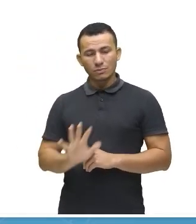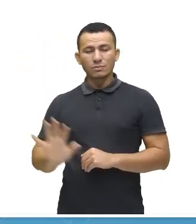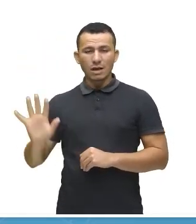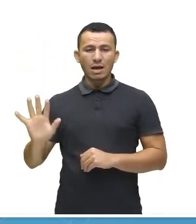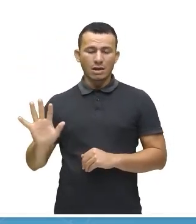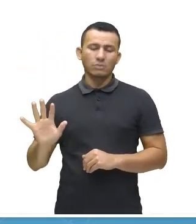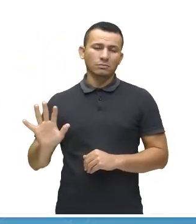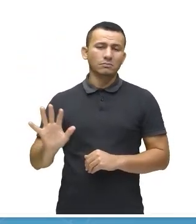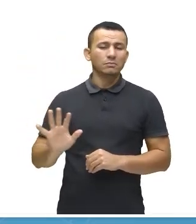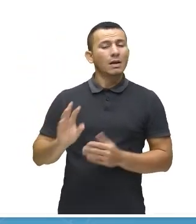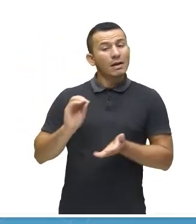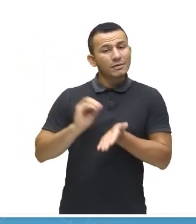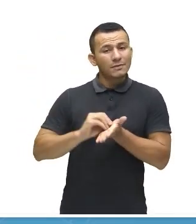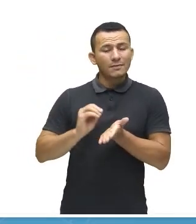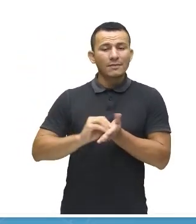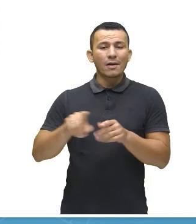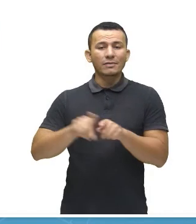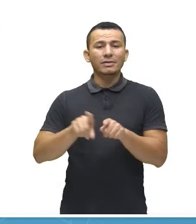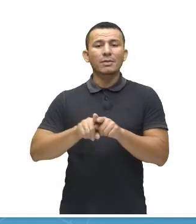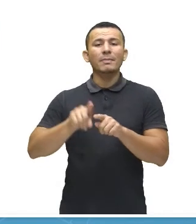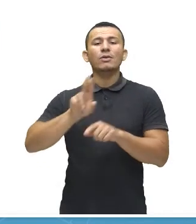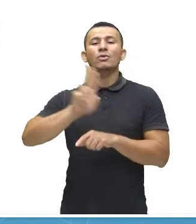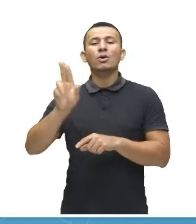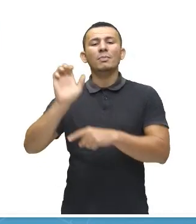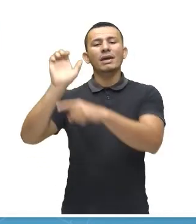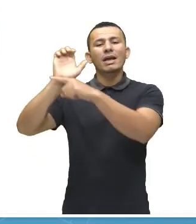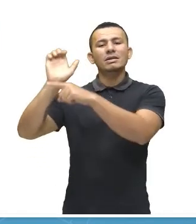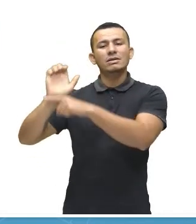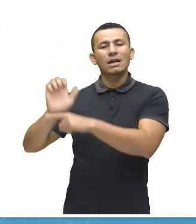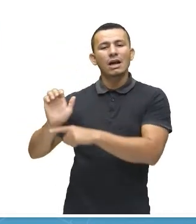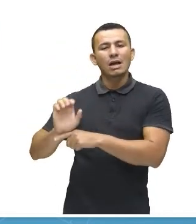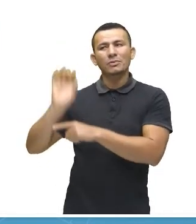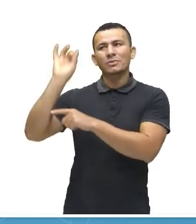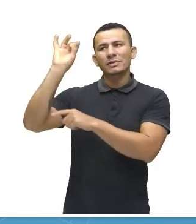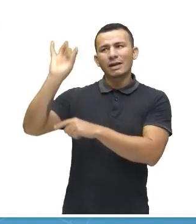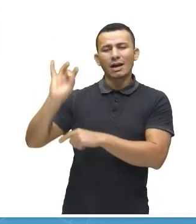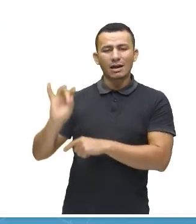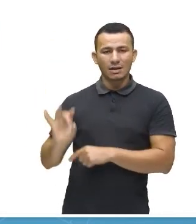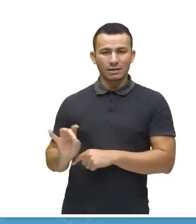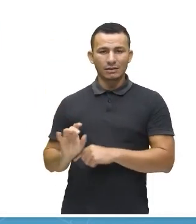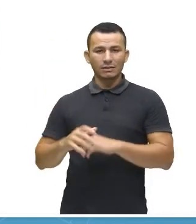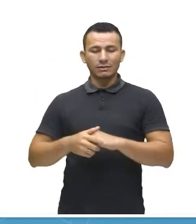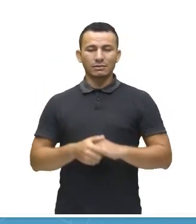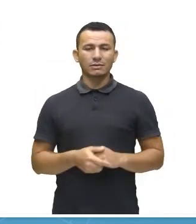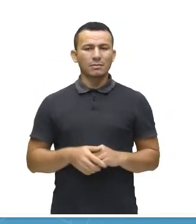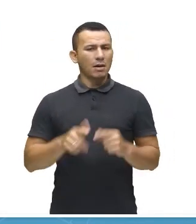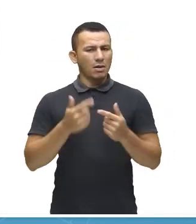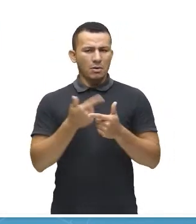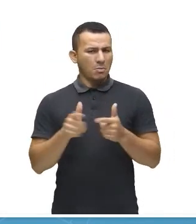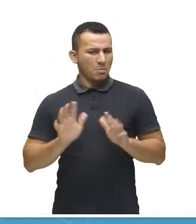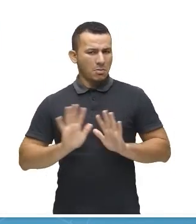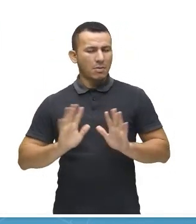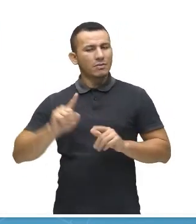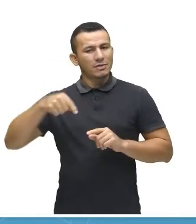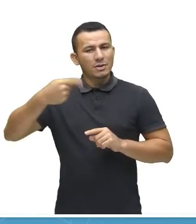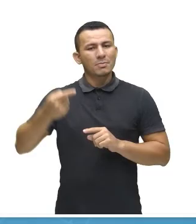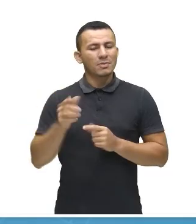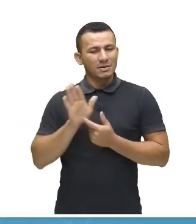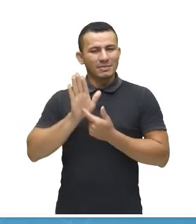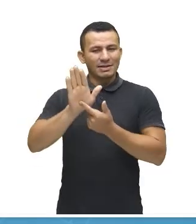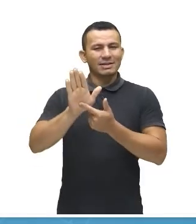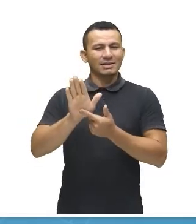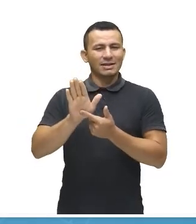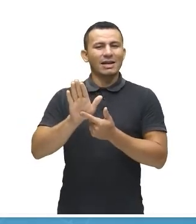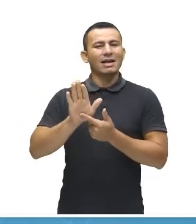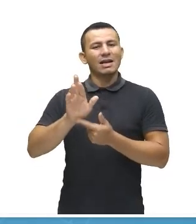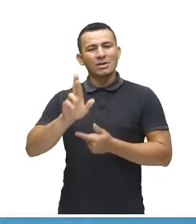certo, porque faltou você colocar os estados, tá bom, de cada região. Mas não tem problema, que já já a gente faz a correção e você